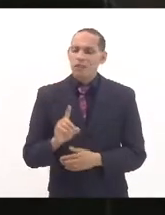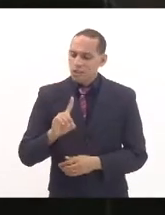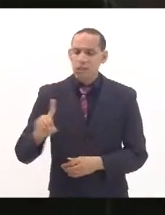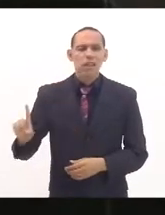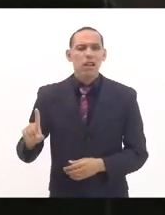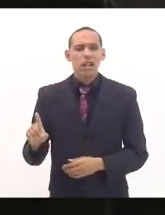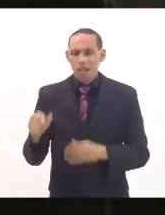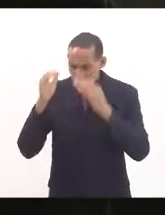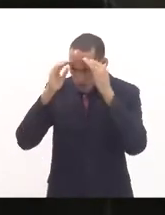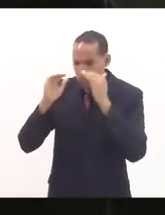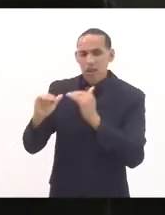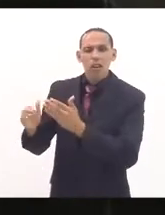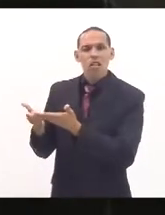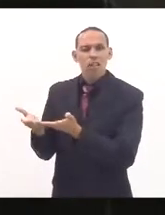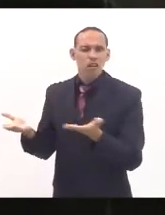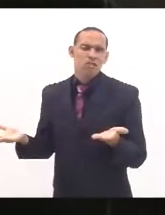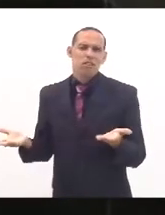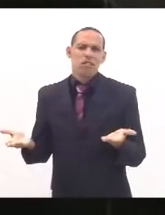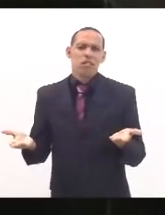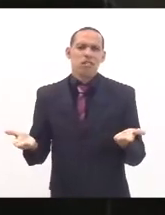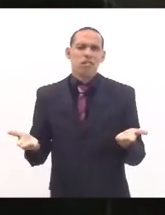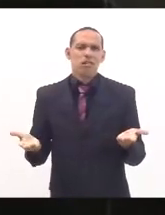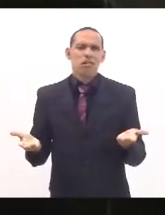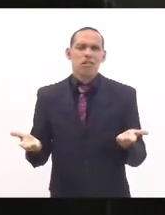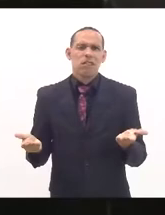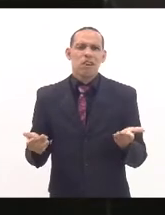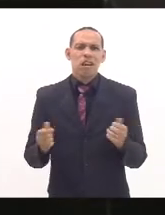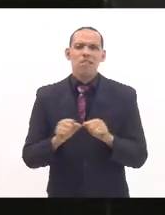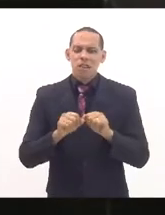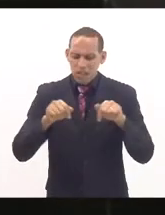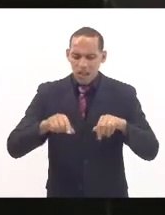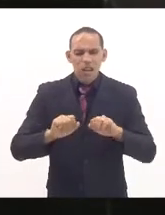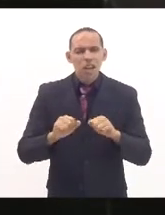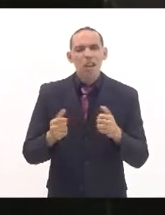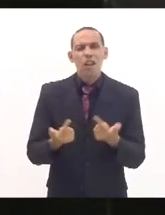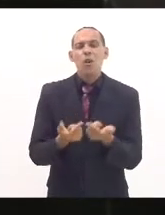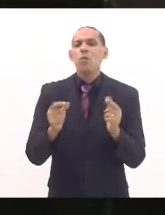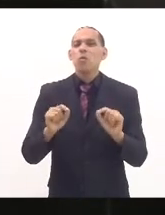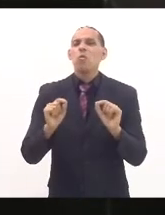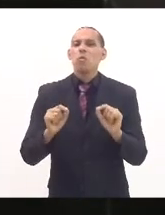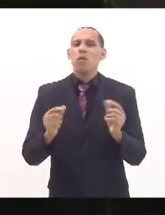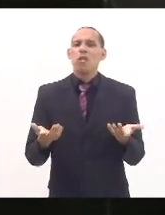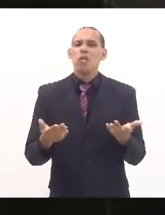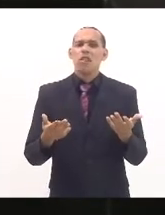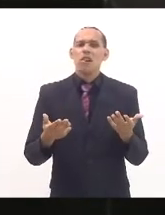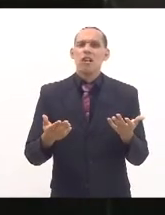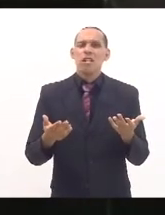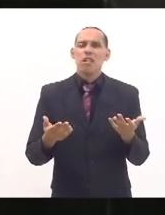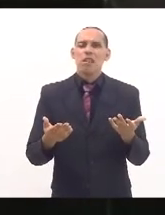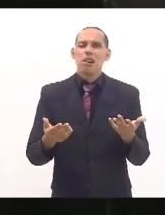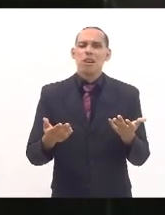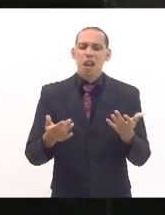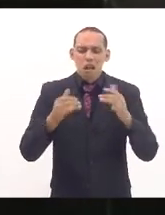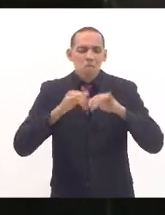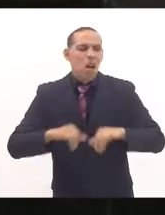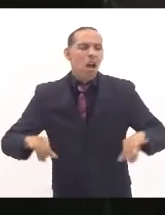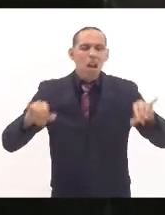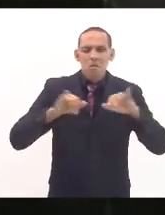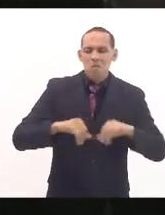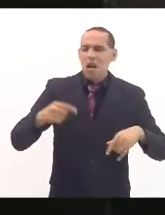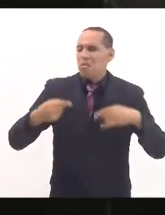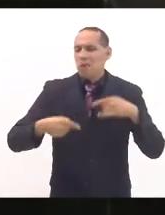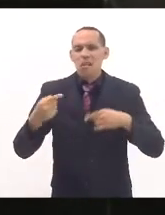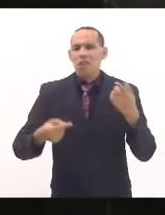direita. Que história é essa de fazer dessa casa esse palanque político?